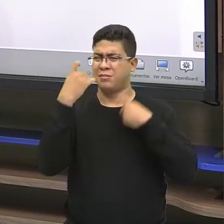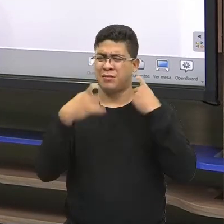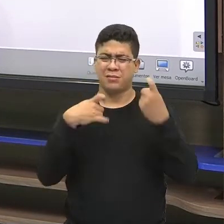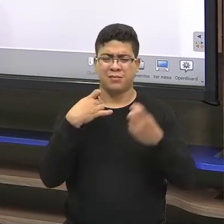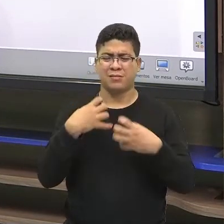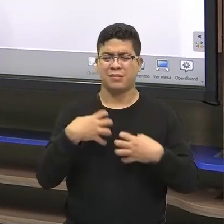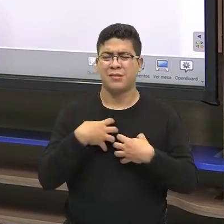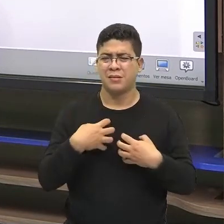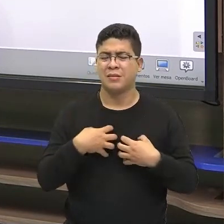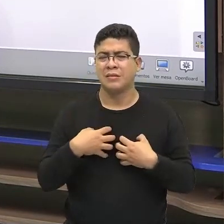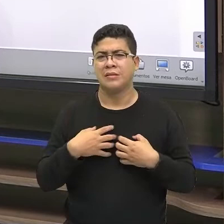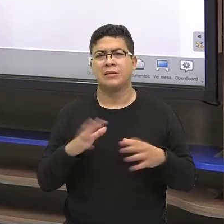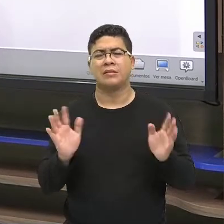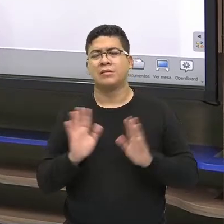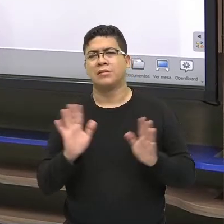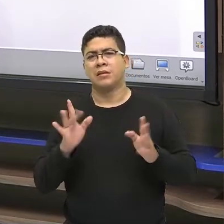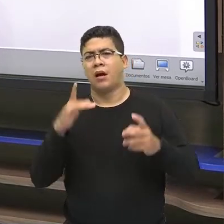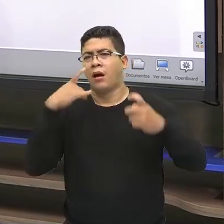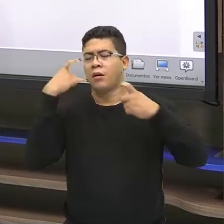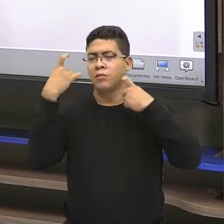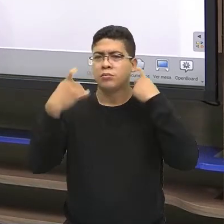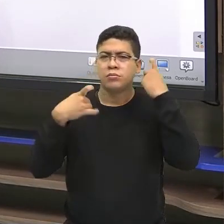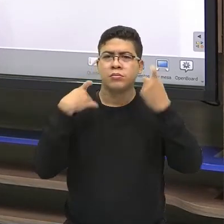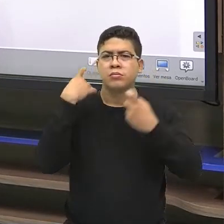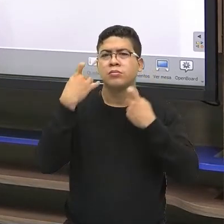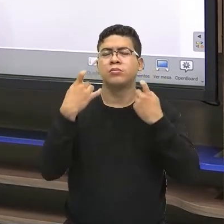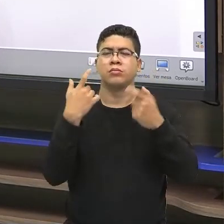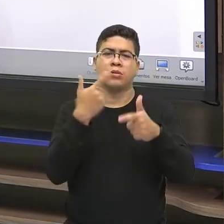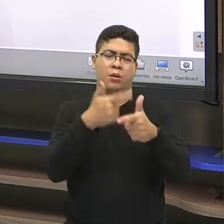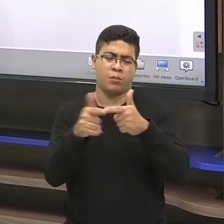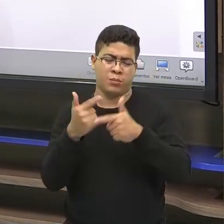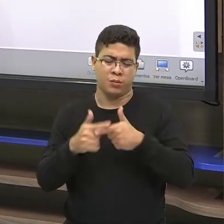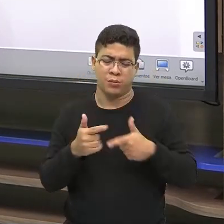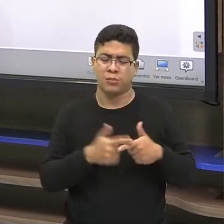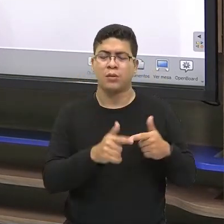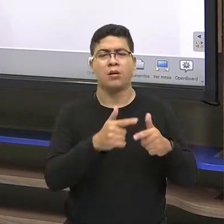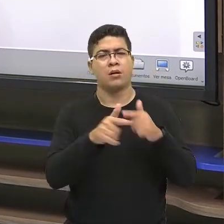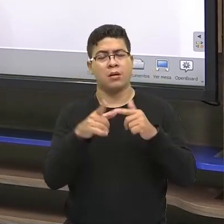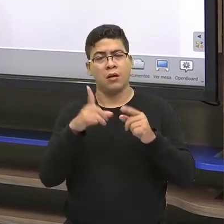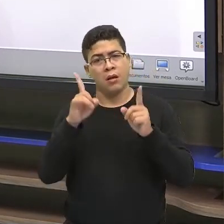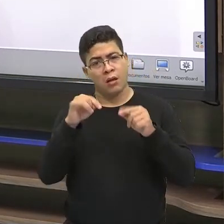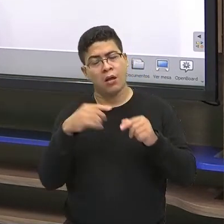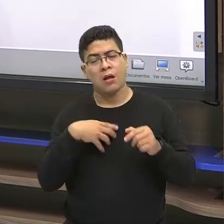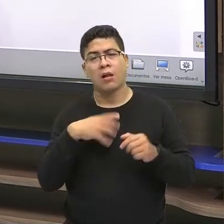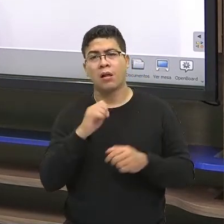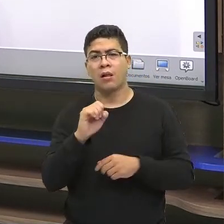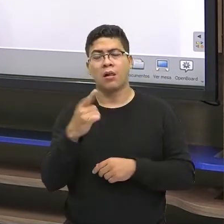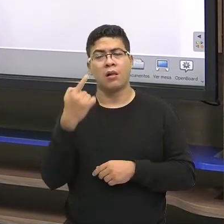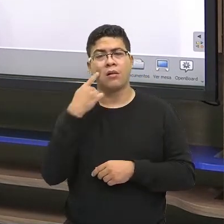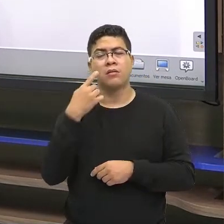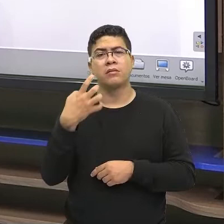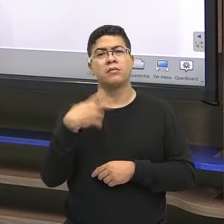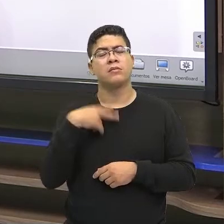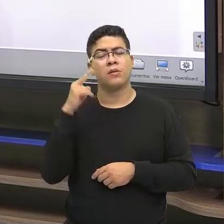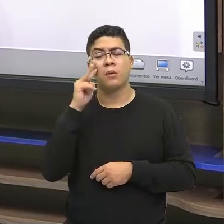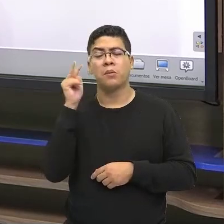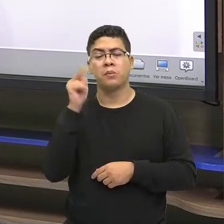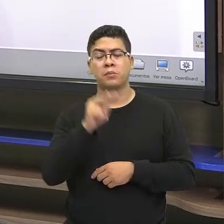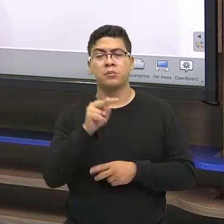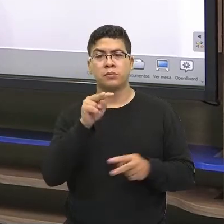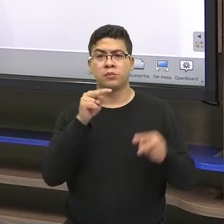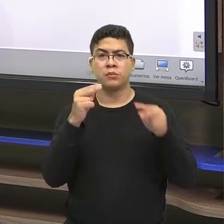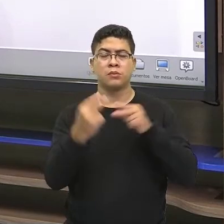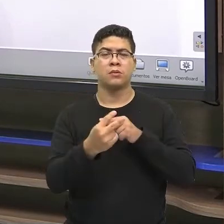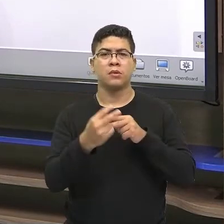bem, né? Você está preocupado, cheio de problemas, é claro que você vai olhar e vai ver também